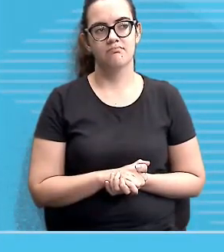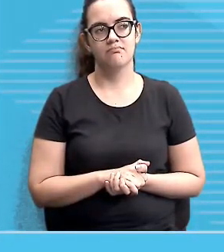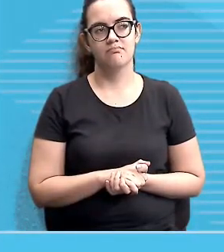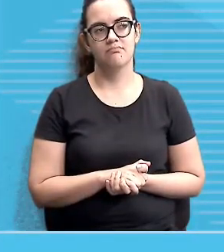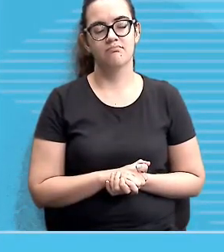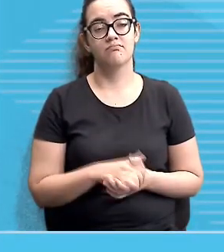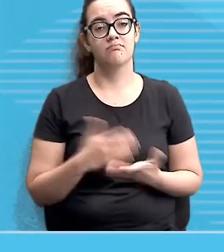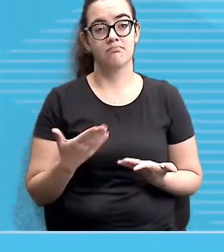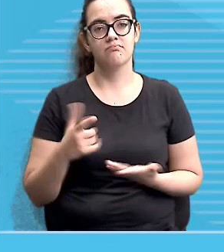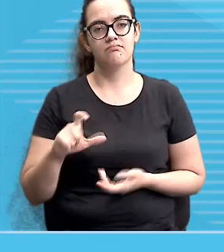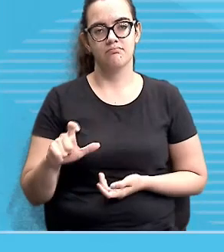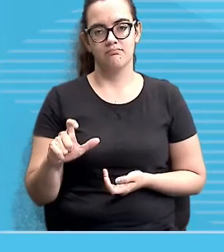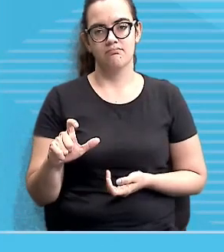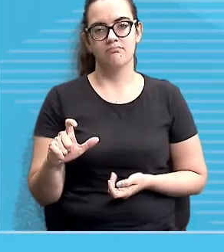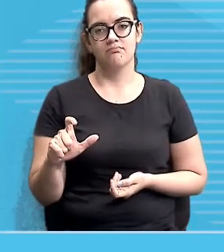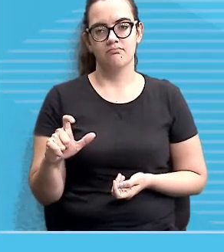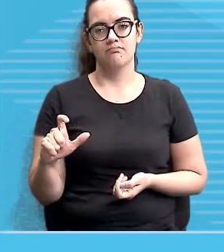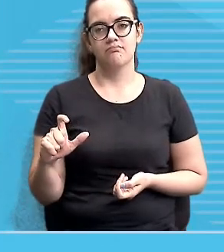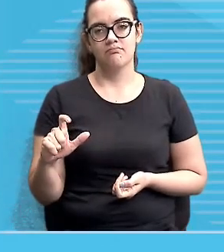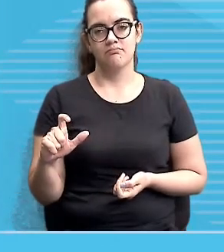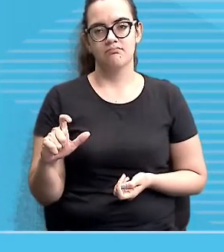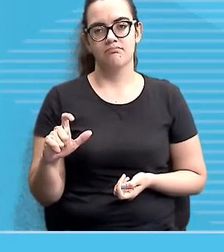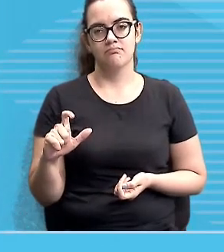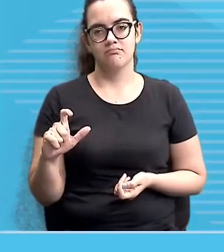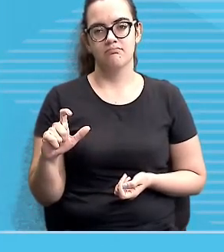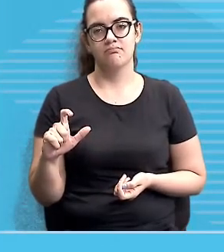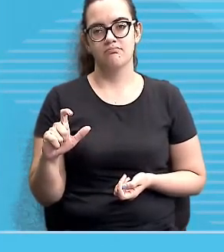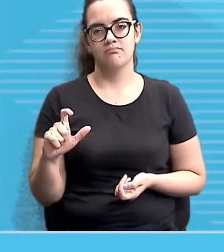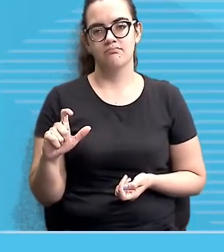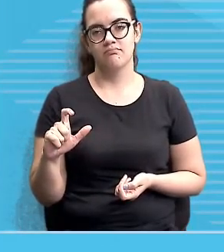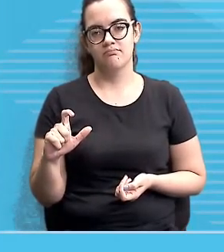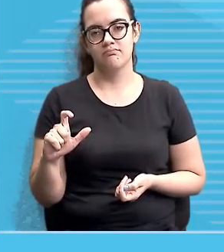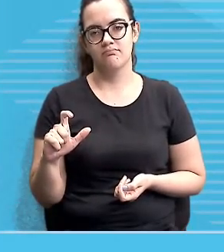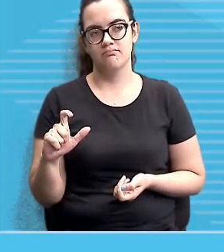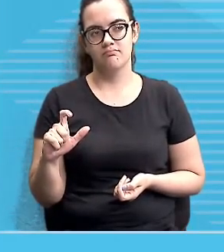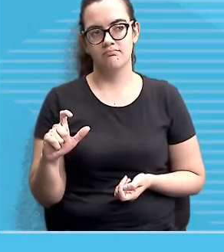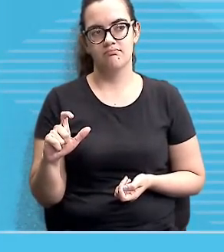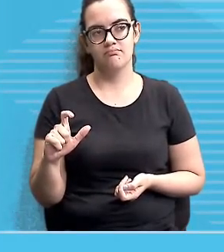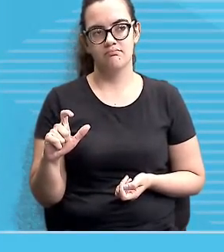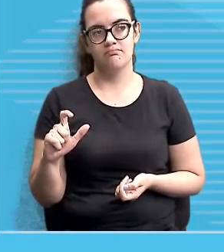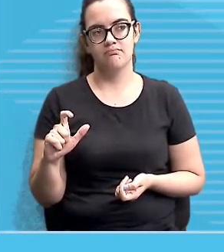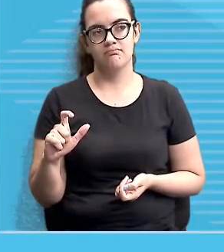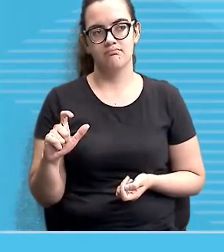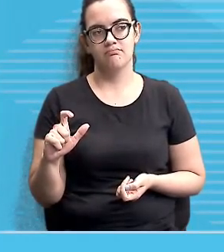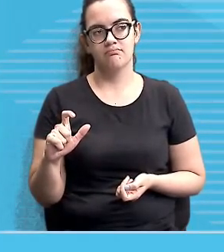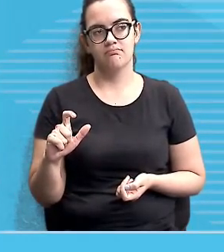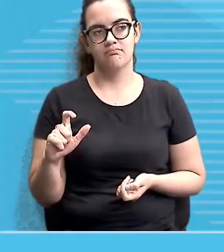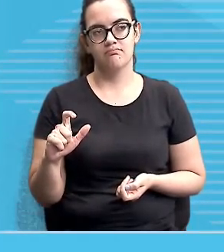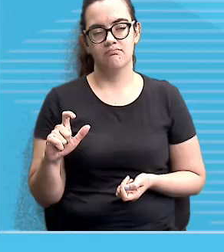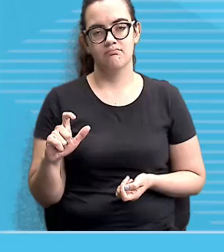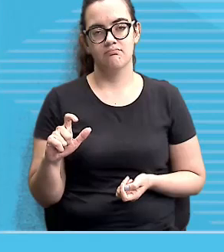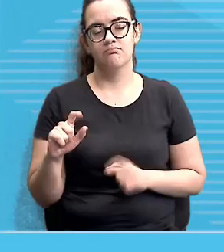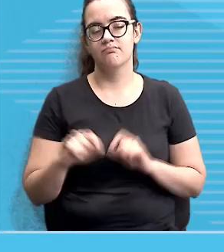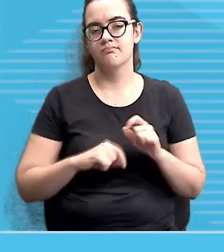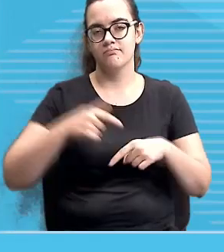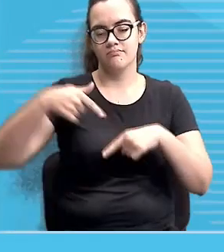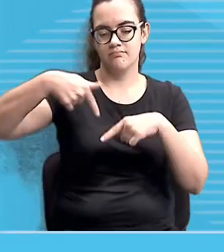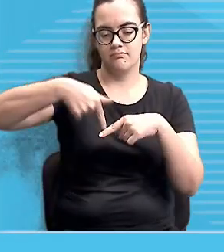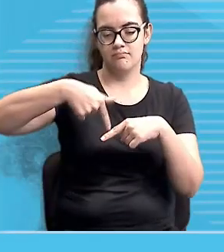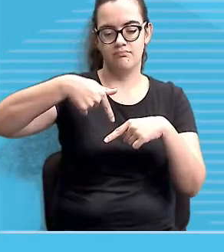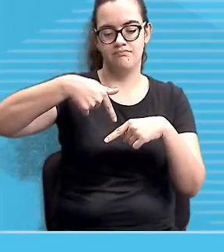o calor específico é a quantidade de calor